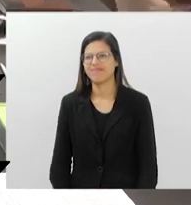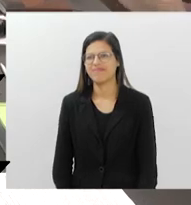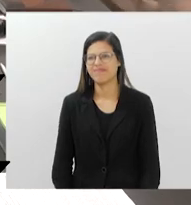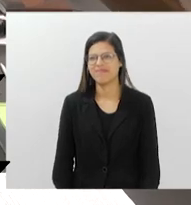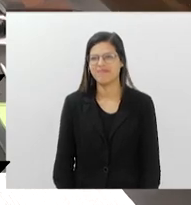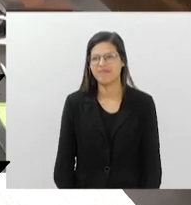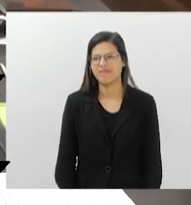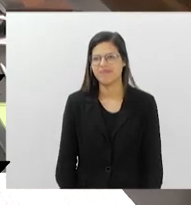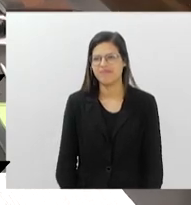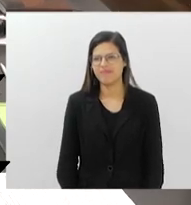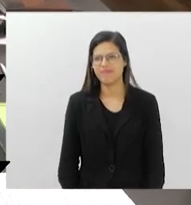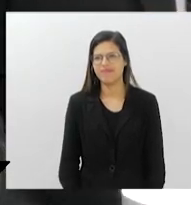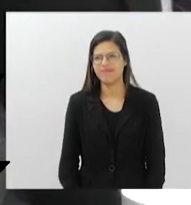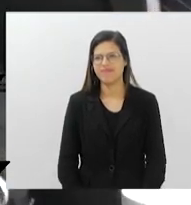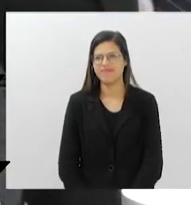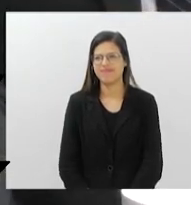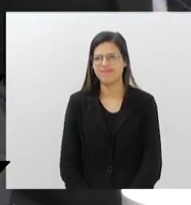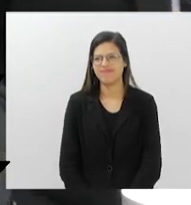Legislativa